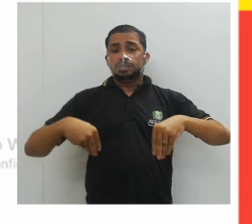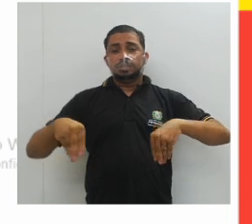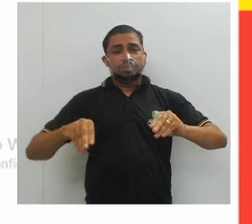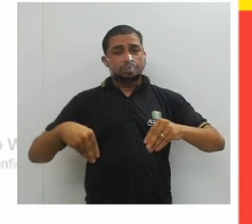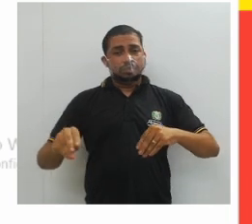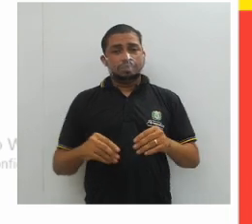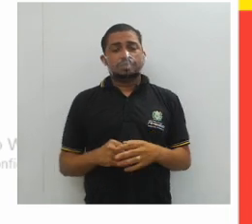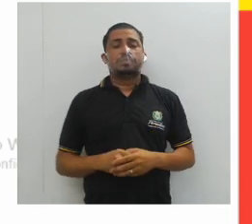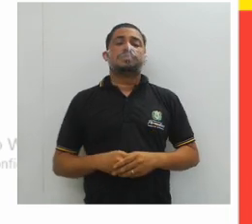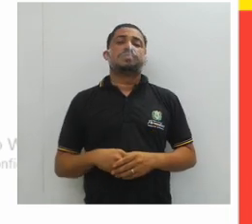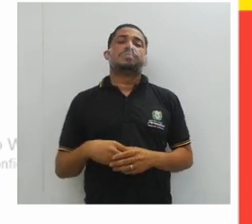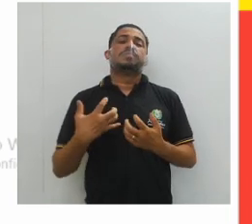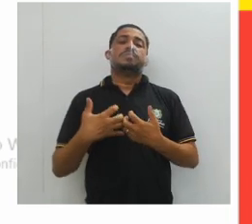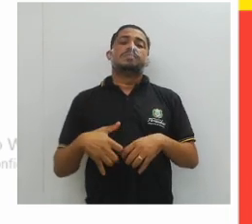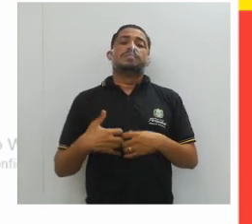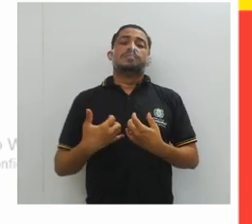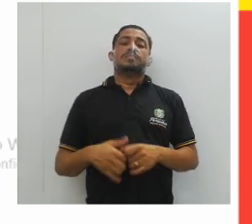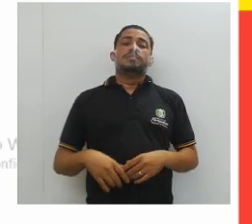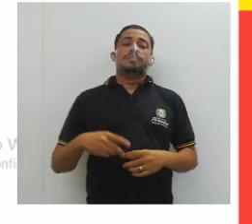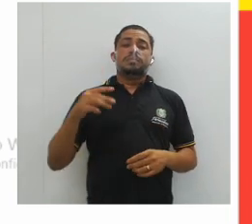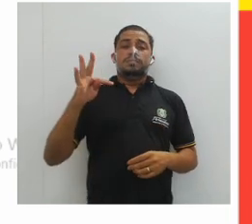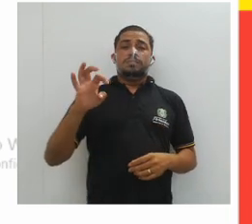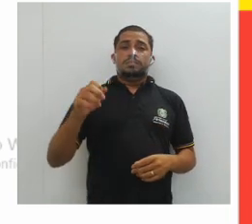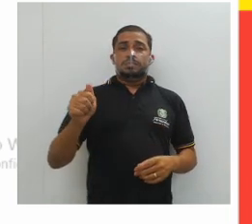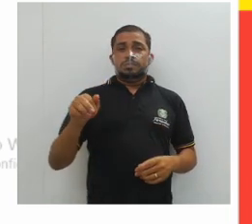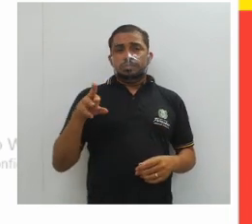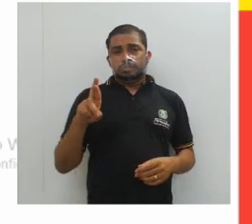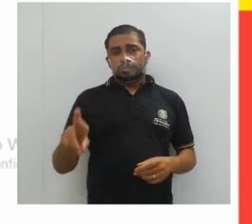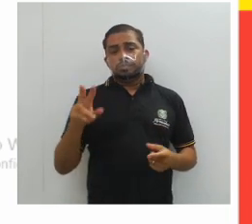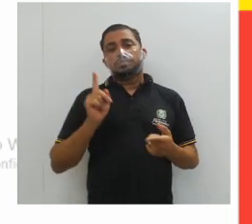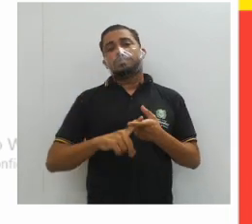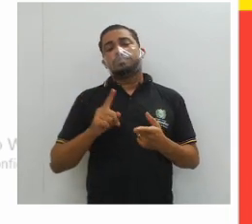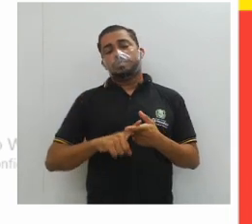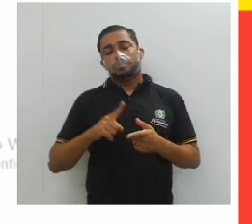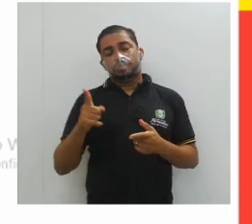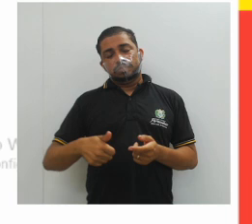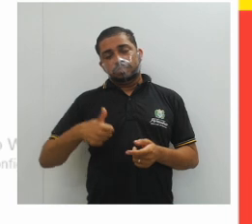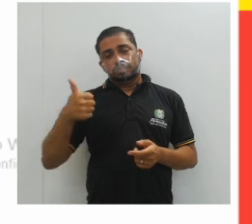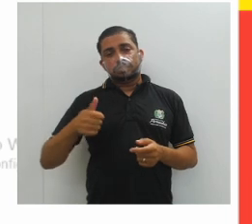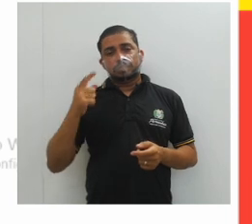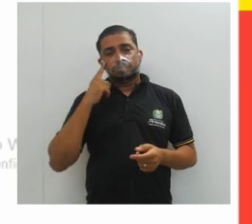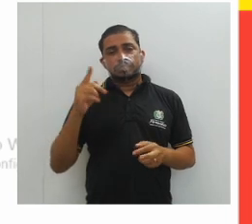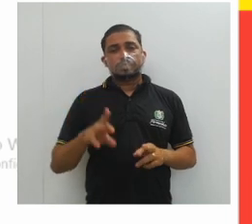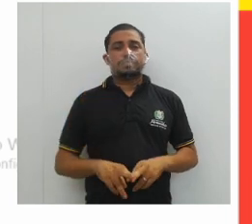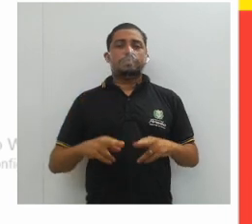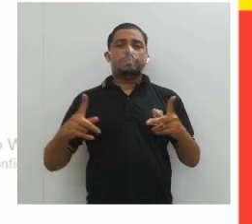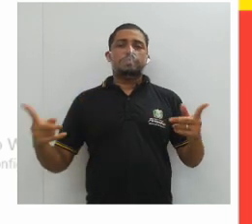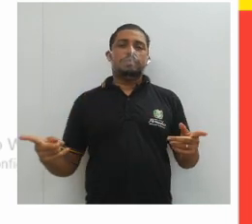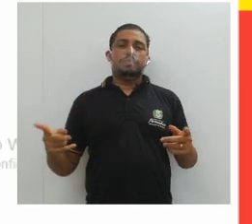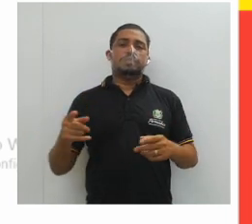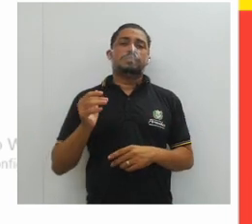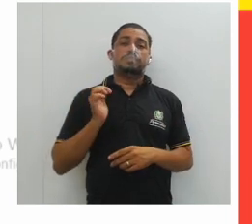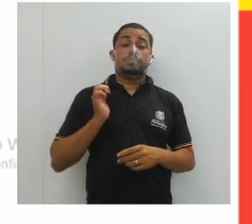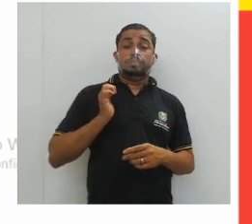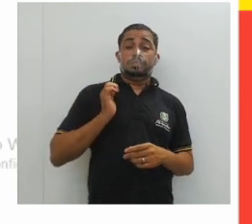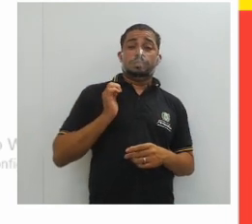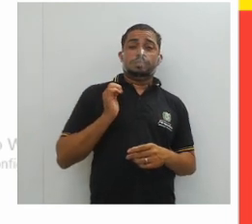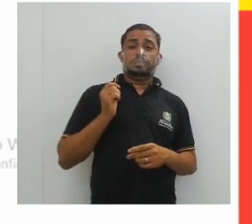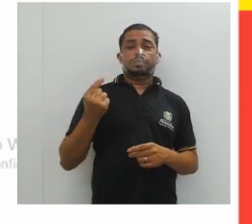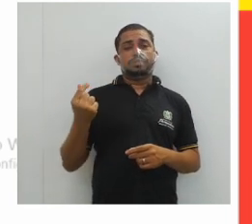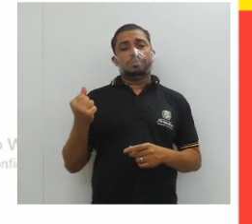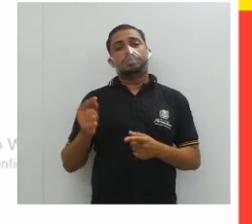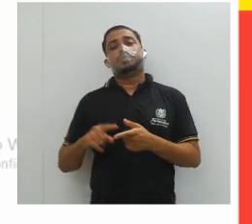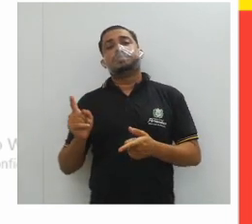tecidos com a máquina de tear. Também nesse primeiro momento a gente já vê uma diferenciação da burguesia financeira